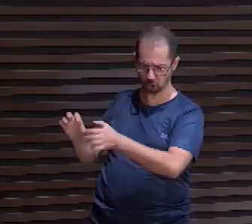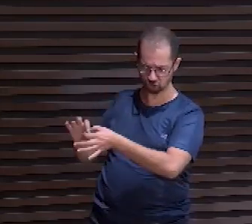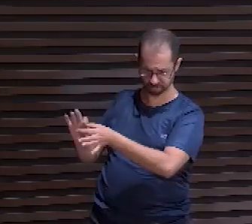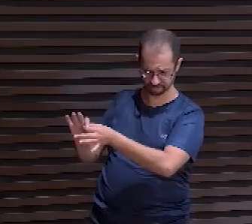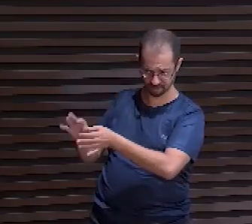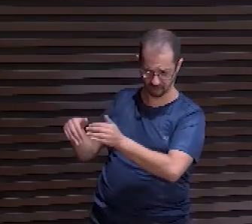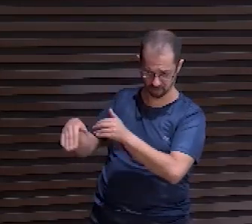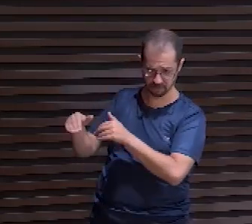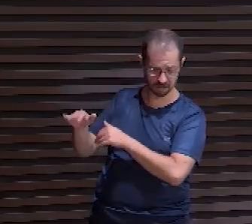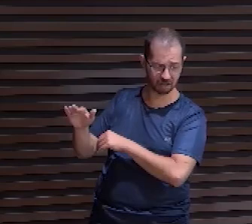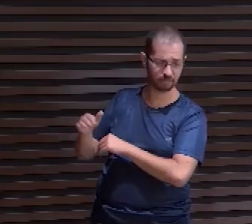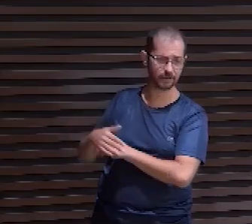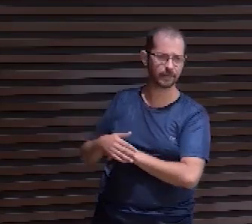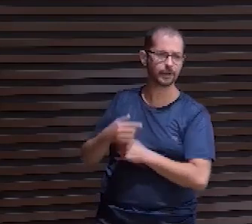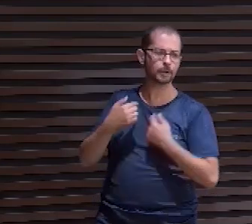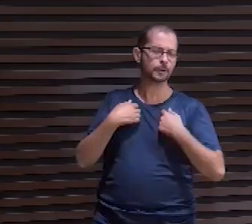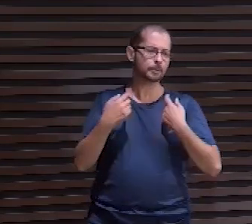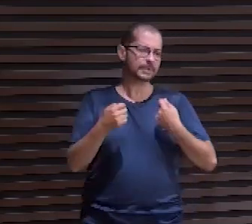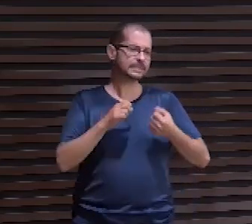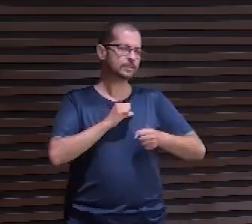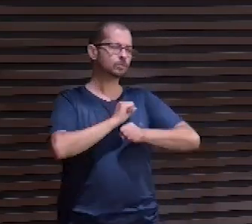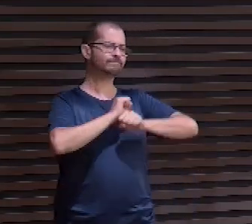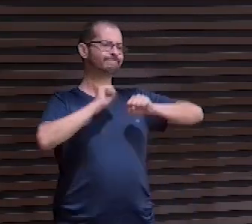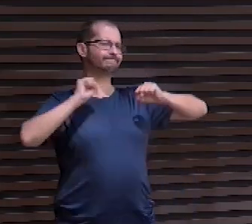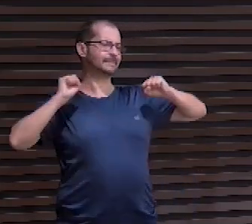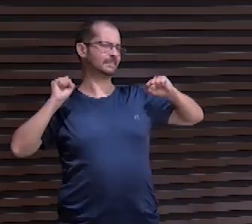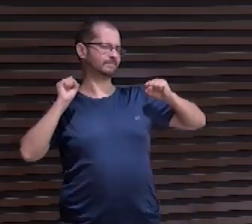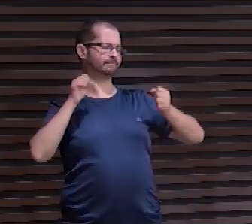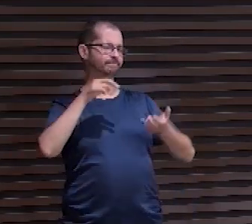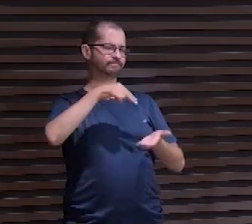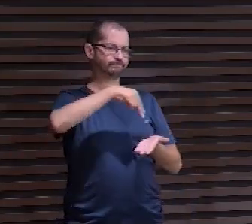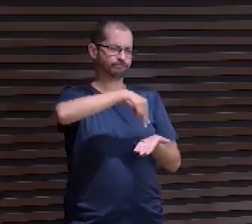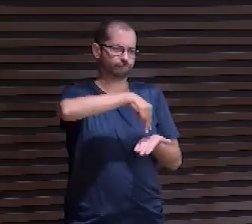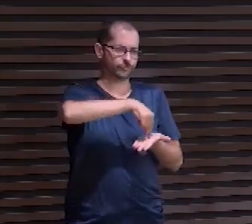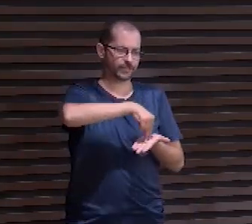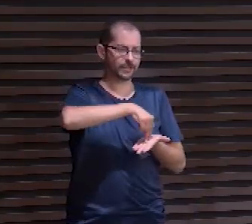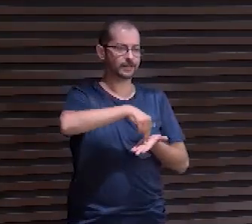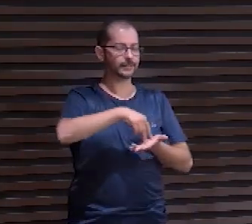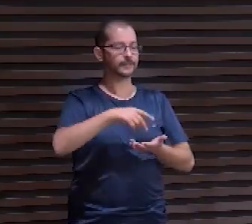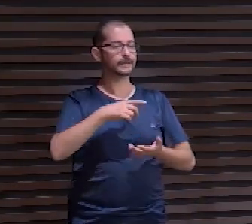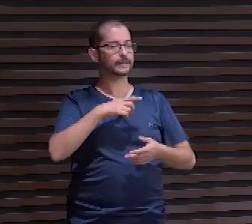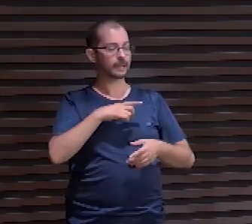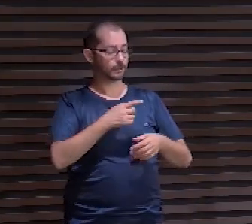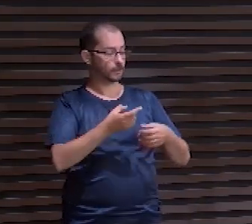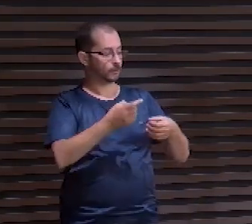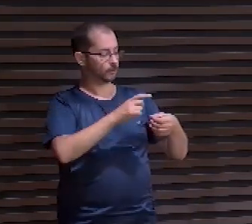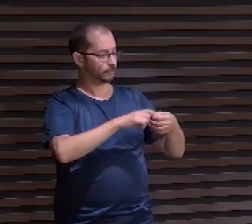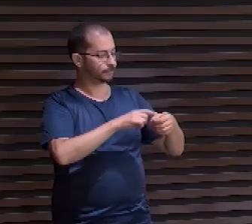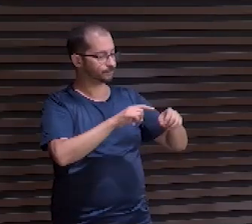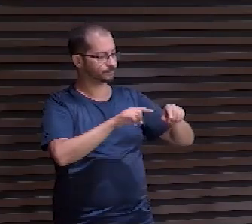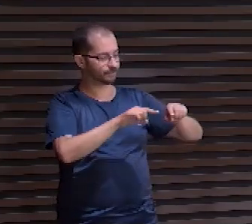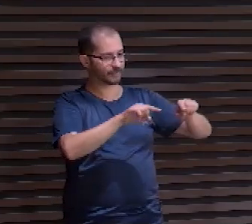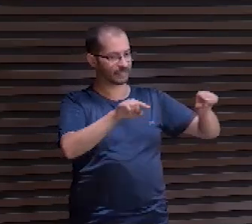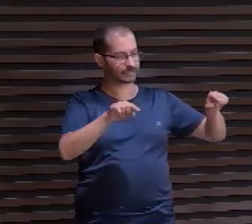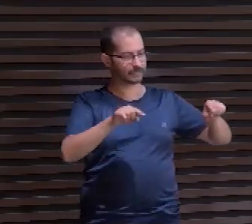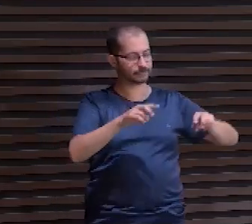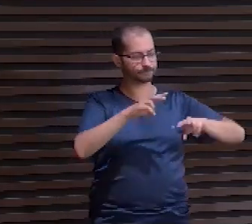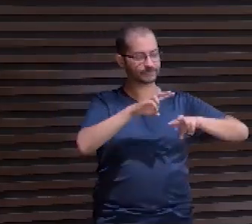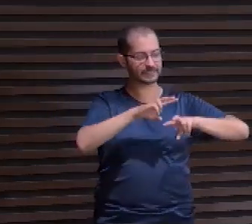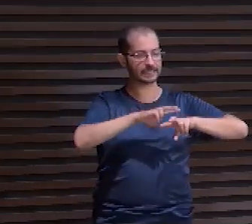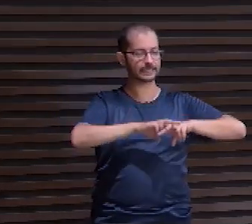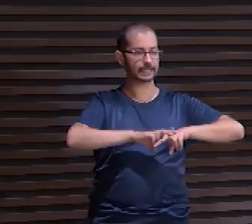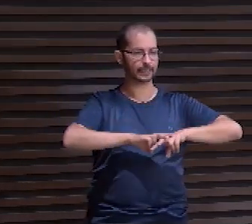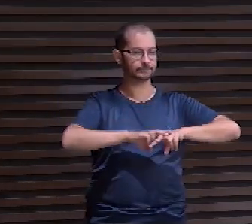Retornei à sala de estar do trailer e sentei-me com os braços cruzados atrás da cabeça.